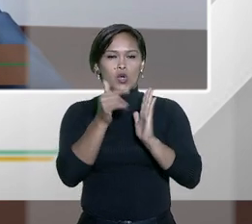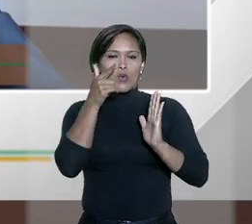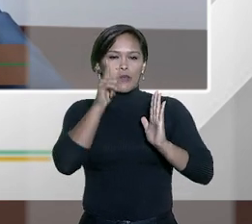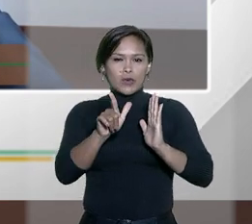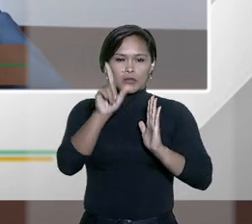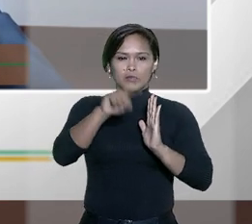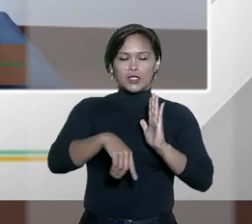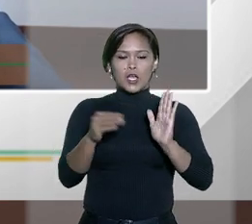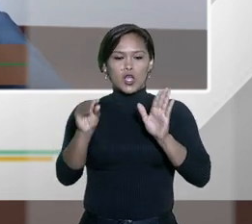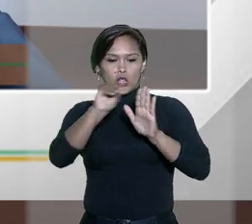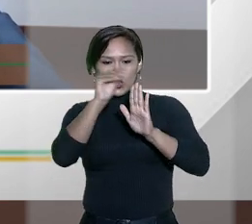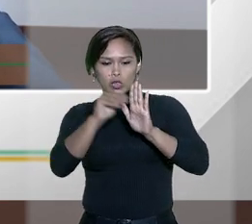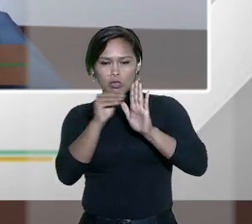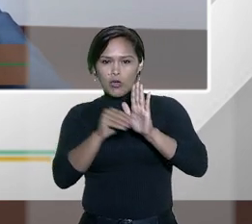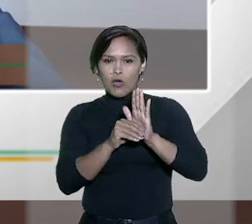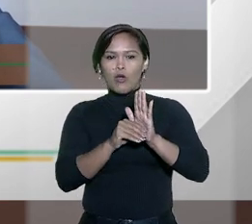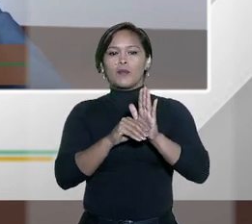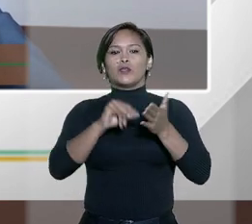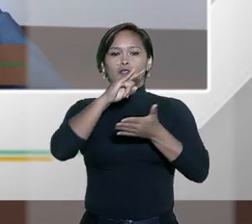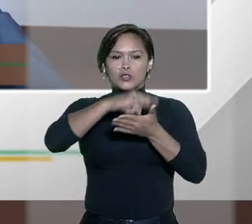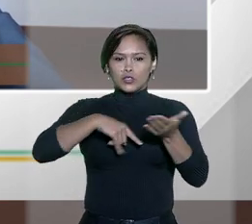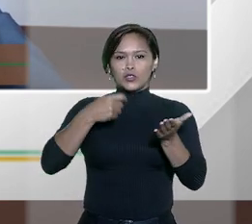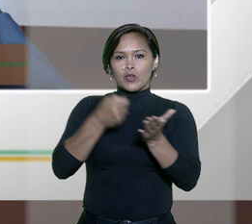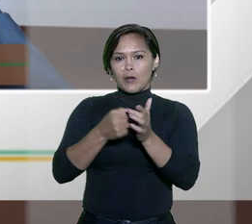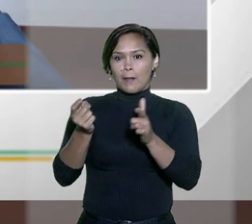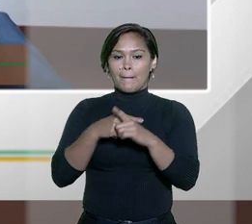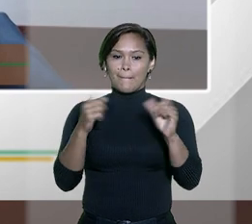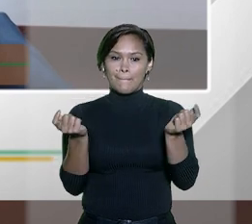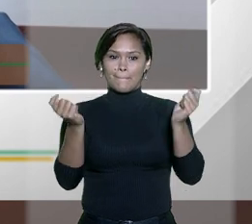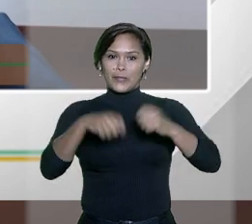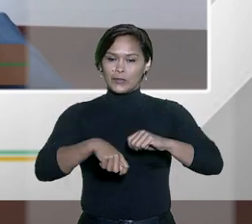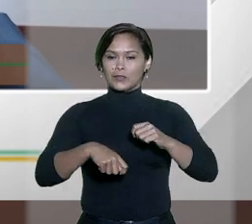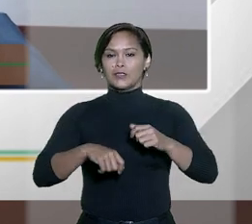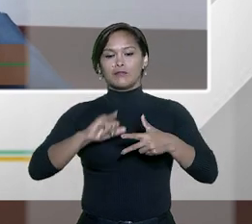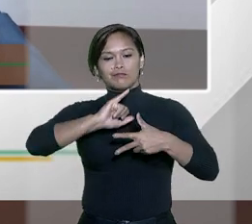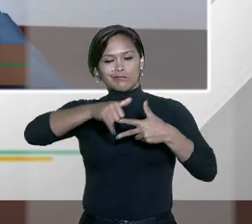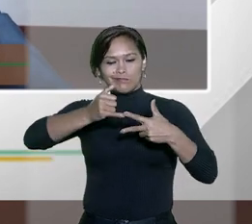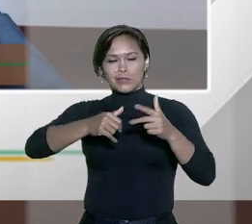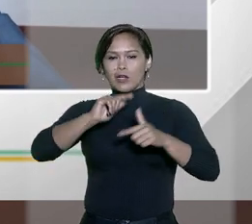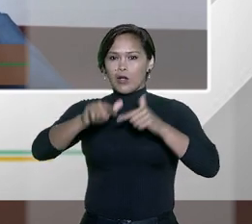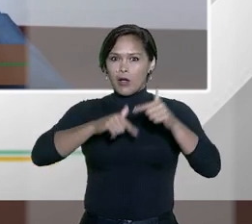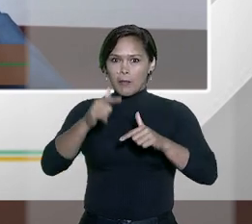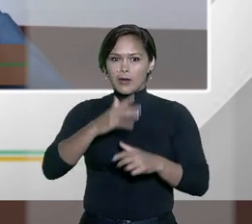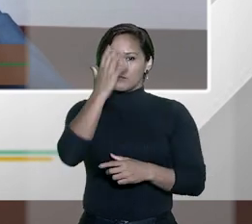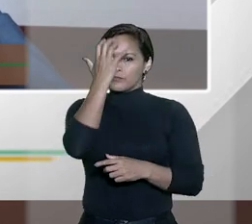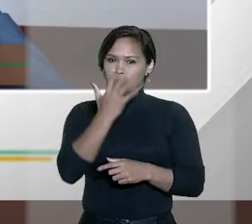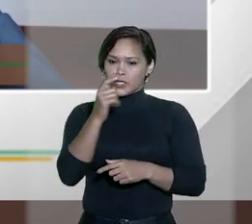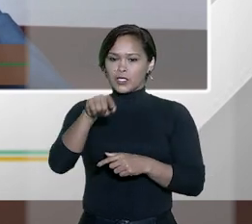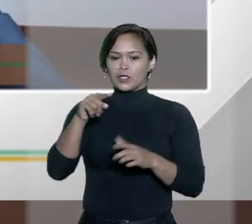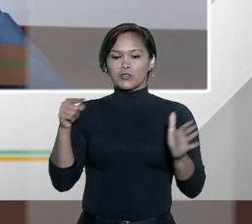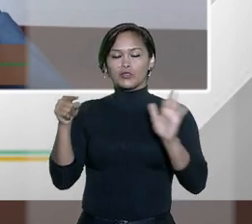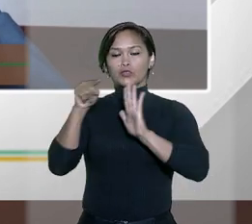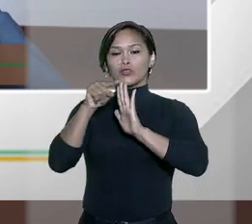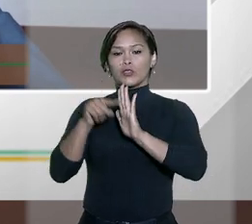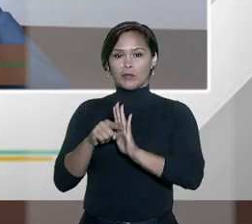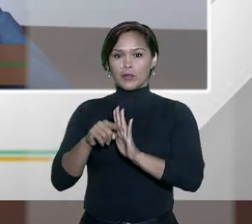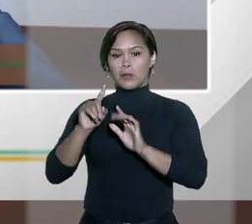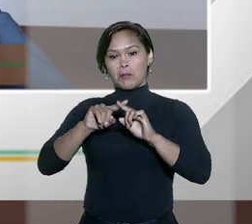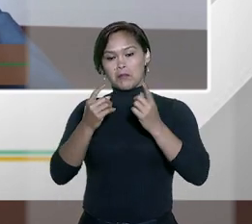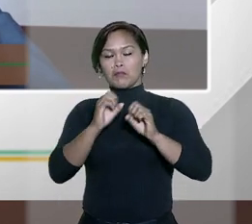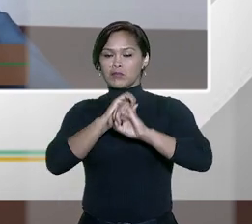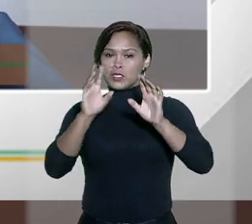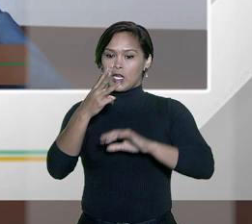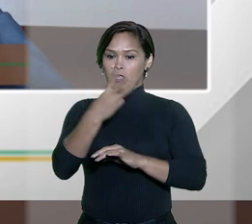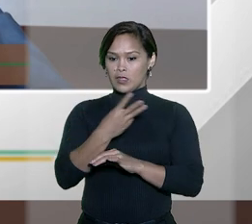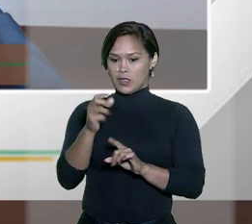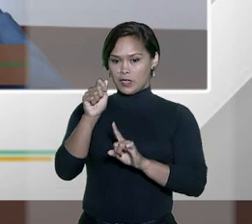inserir o maior número de precatórios possível. O Poder Judiciário tem um trabalho extremamente sério com relação a esse tópico, mas é claro,